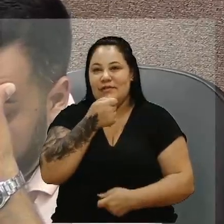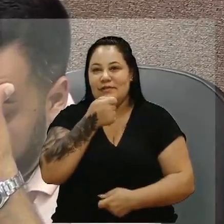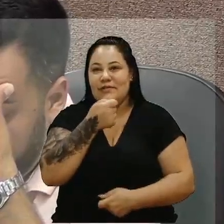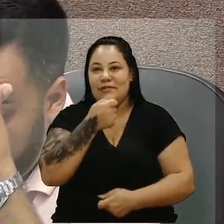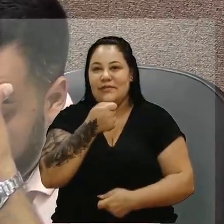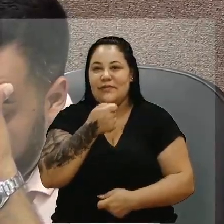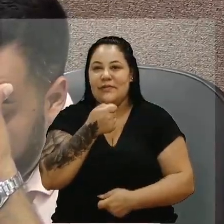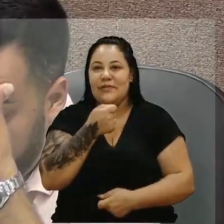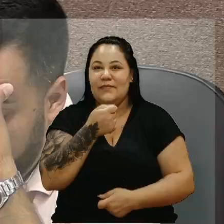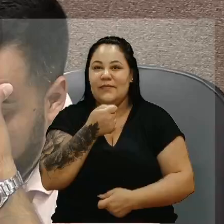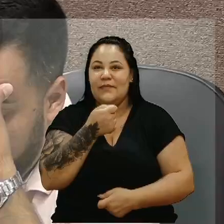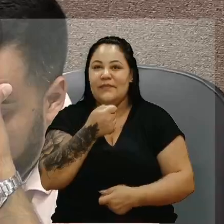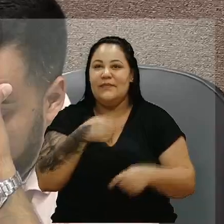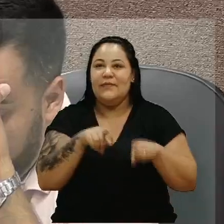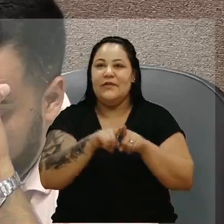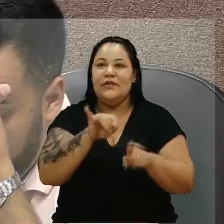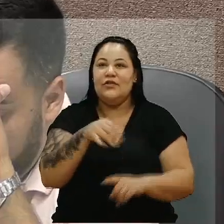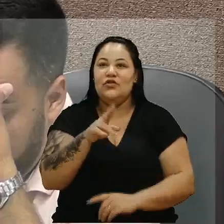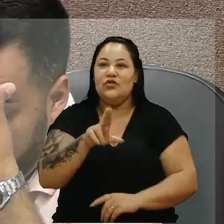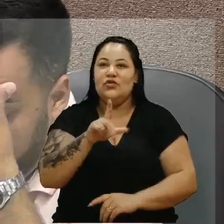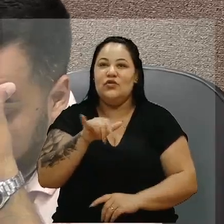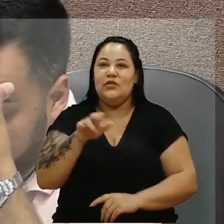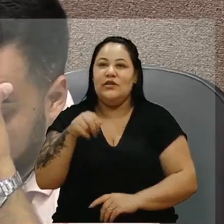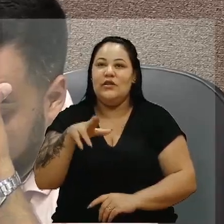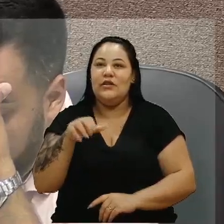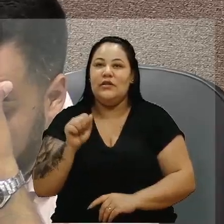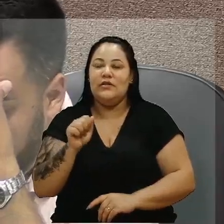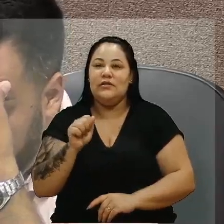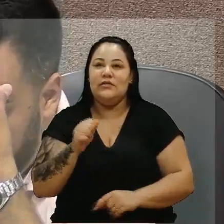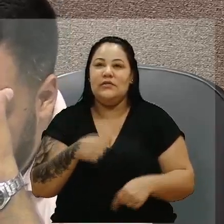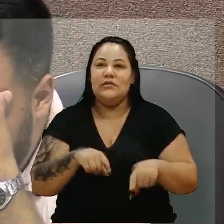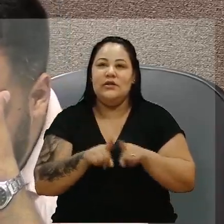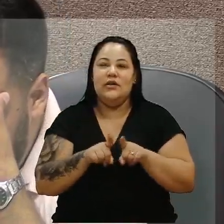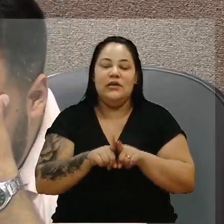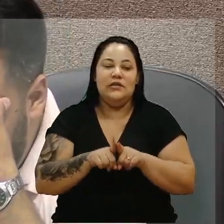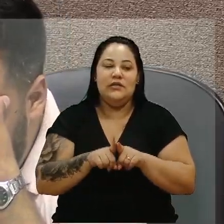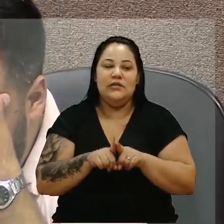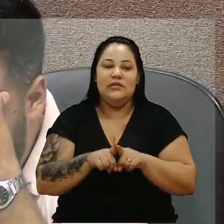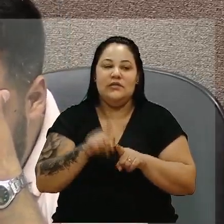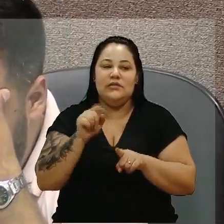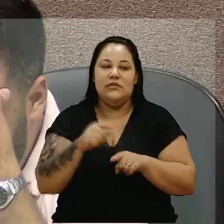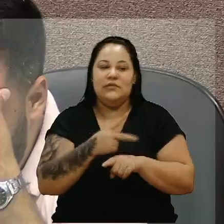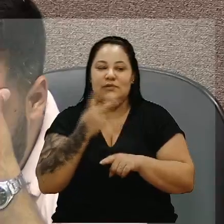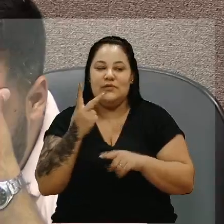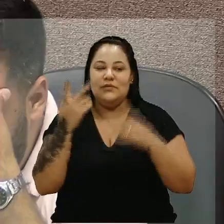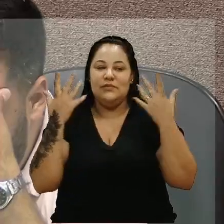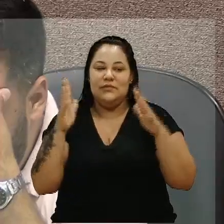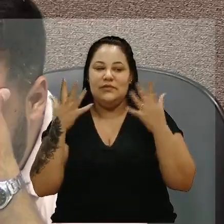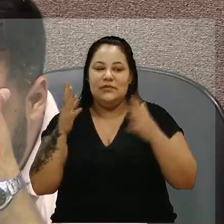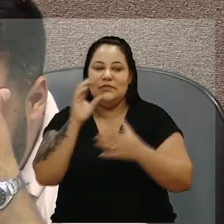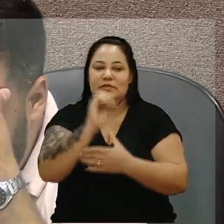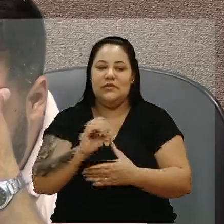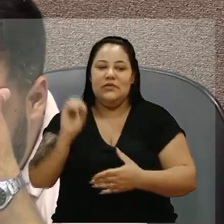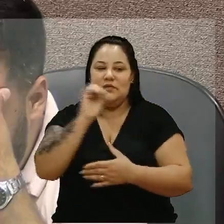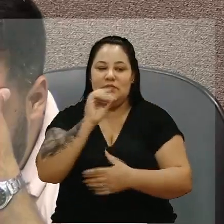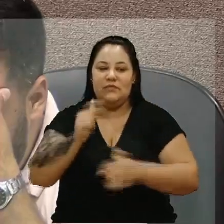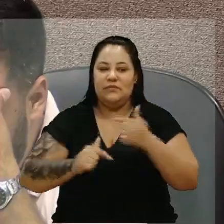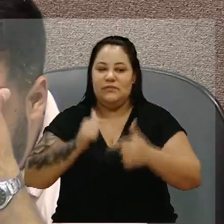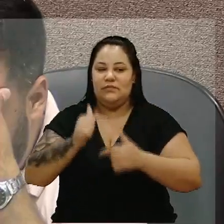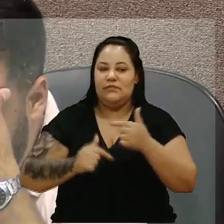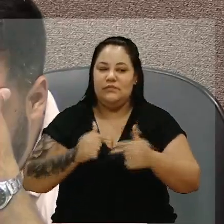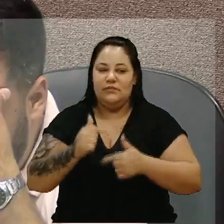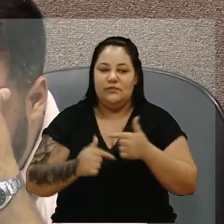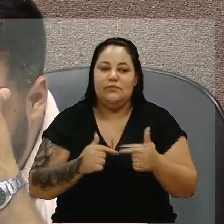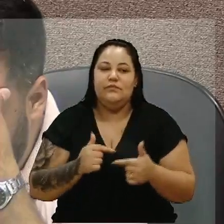também a Juliana Bevilacqua, que trabalhou comigo muito tempo no Grupo RBS. As duas, parabéns pelo excelente trabalho, estendido, claro, a